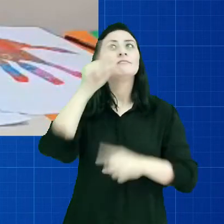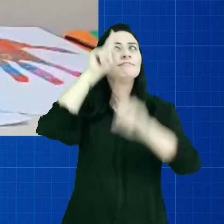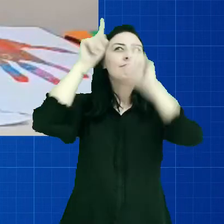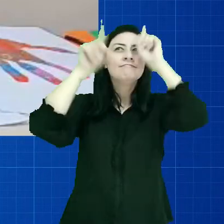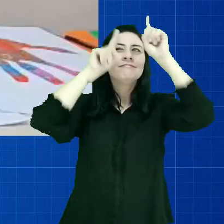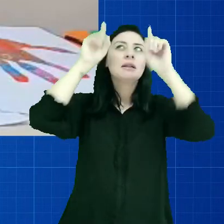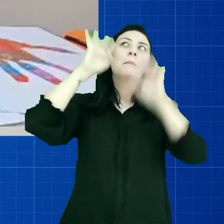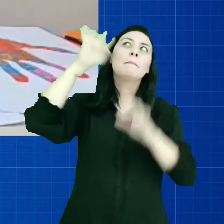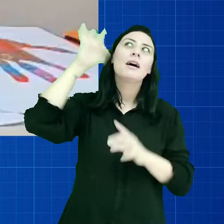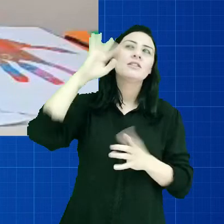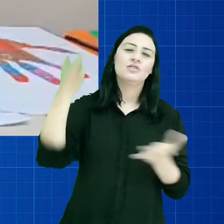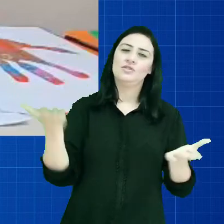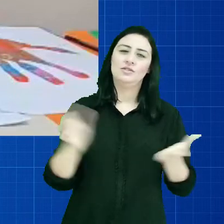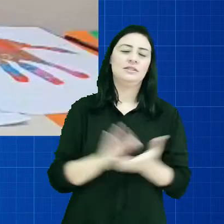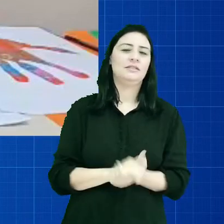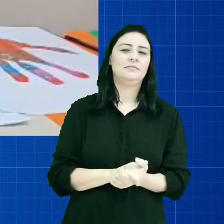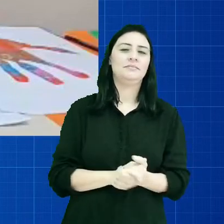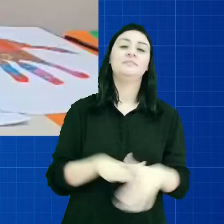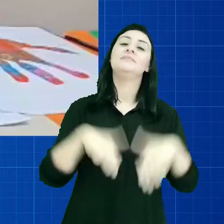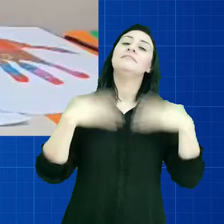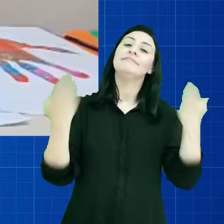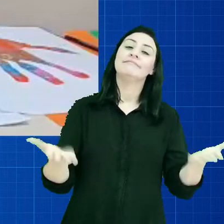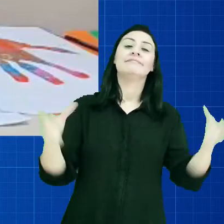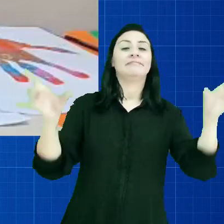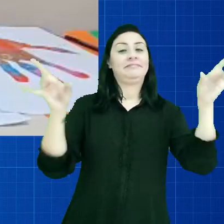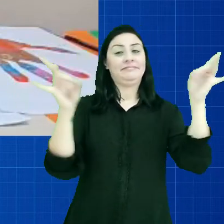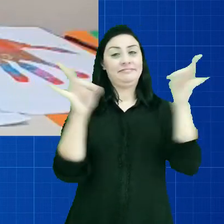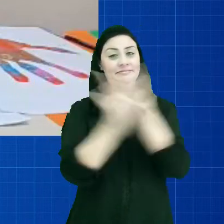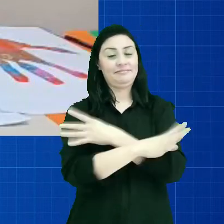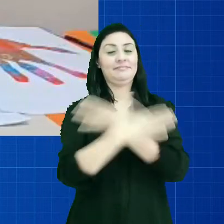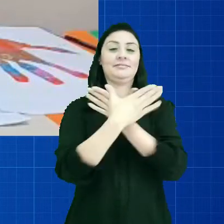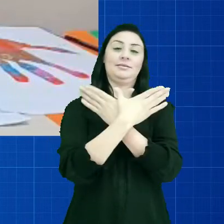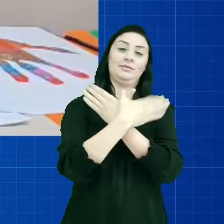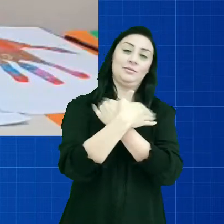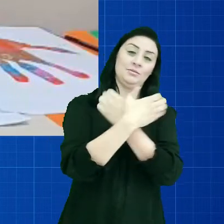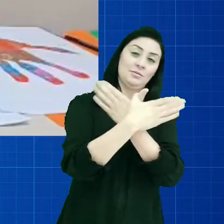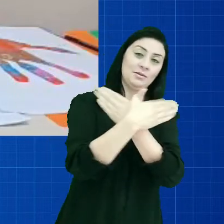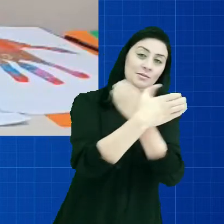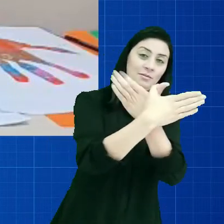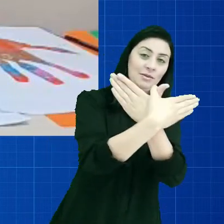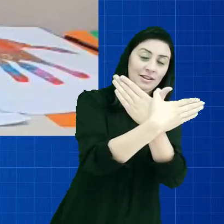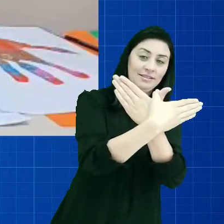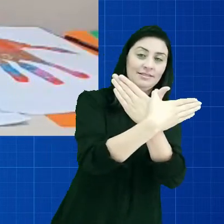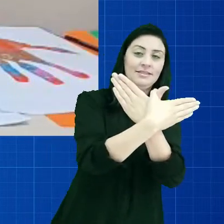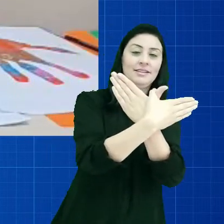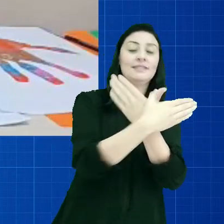vocês imaginarem aí. Então, está pronta a nossa borboletinha, tá?